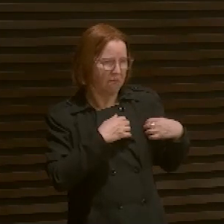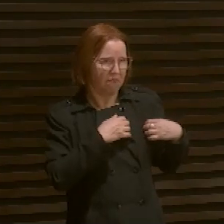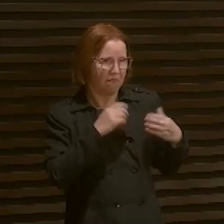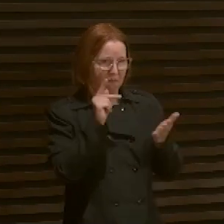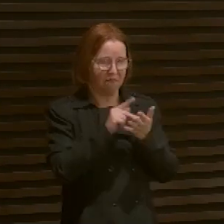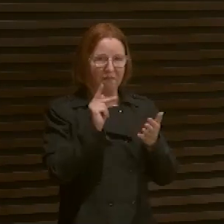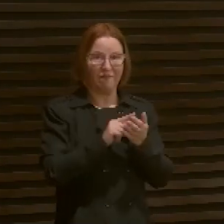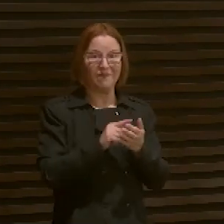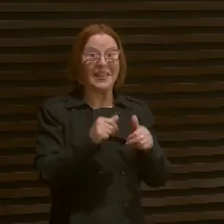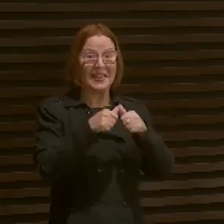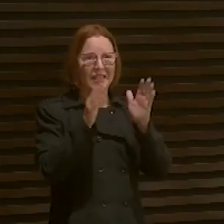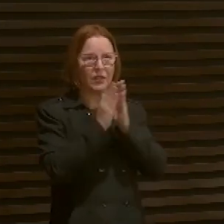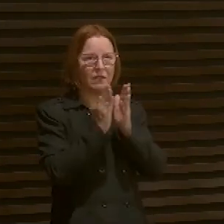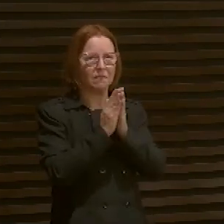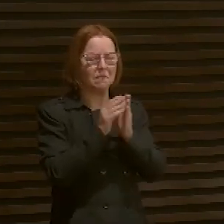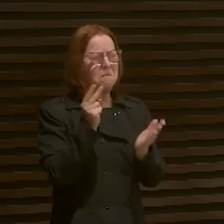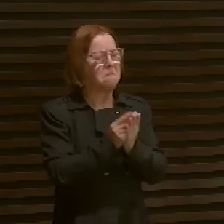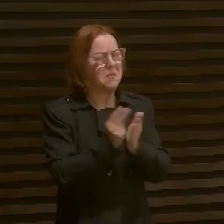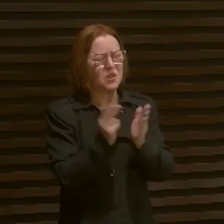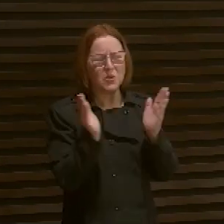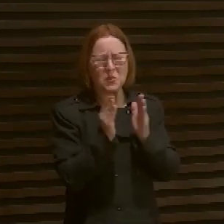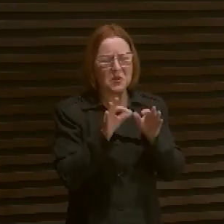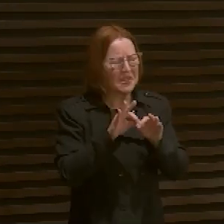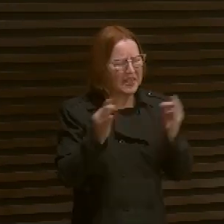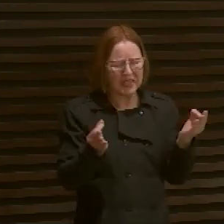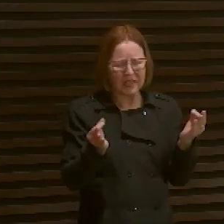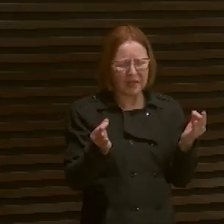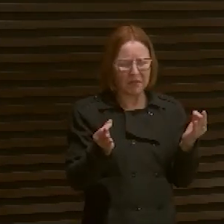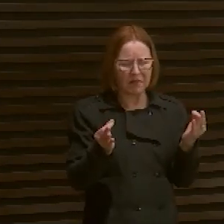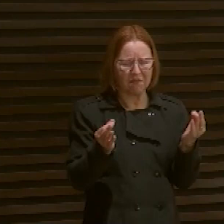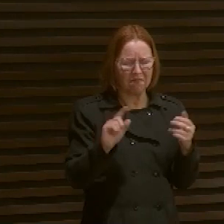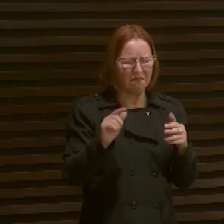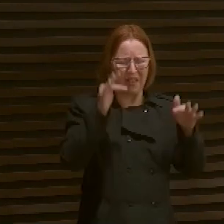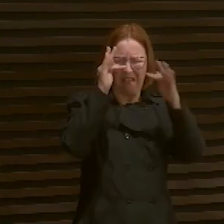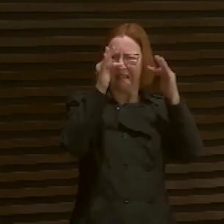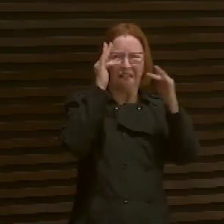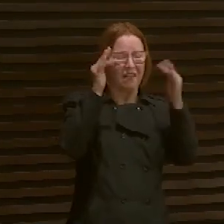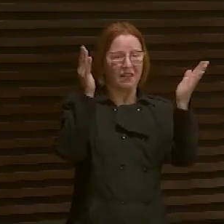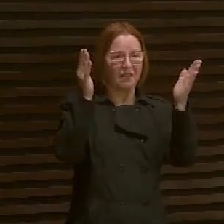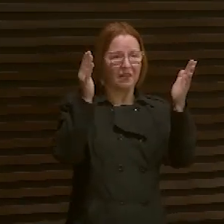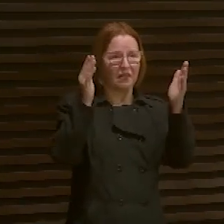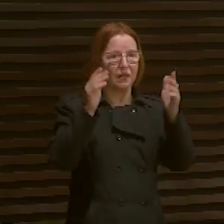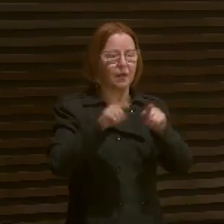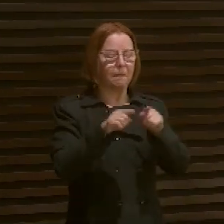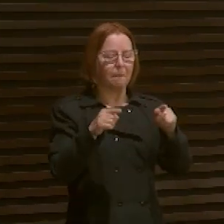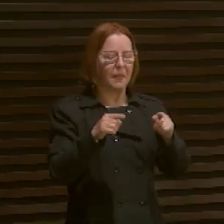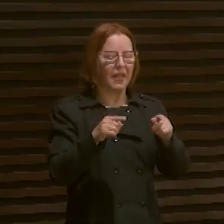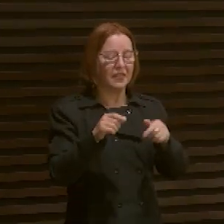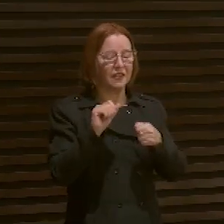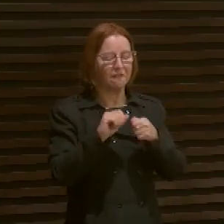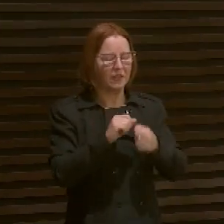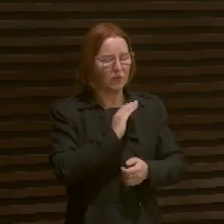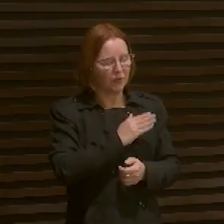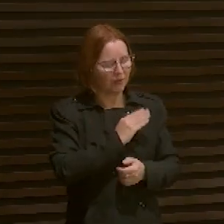meus irmãos, por mais curtas, por mais simples, por menos teológicas que elas possam parecer, quando feita do coração,